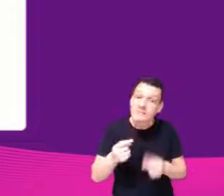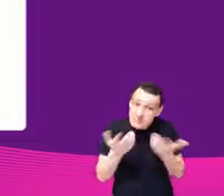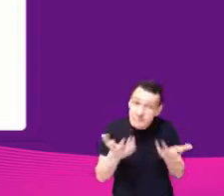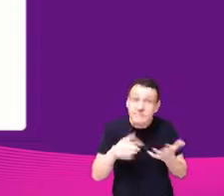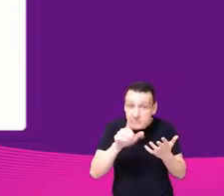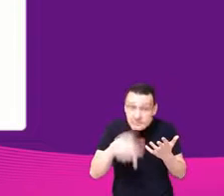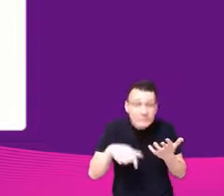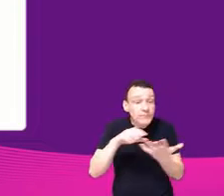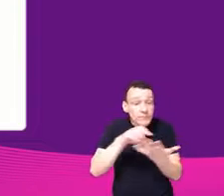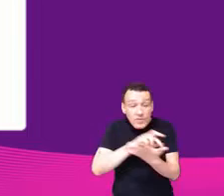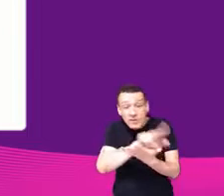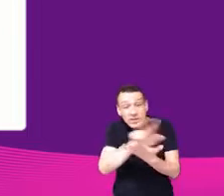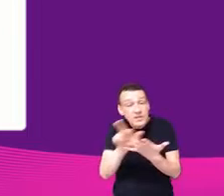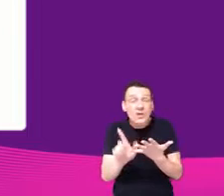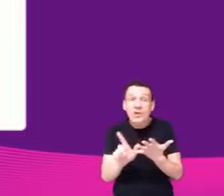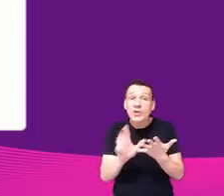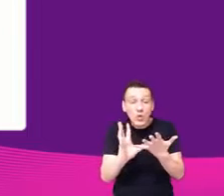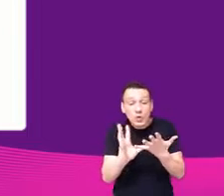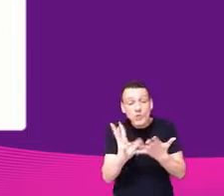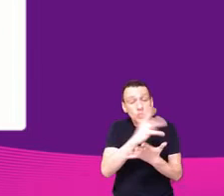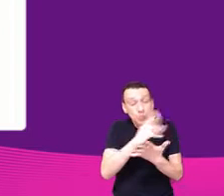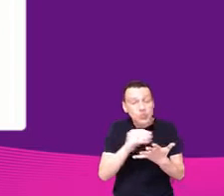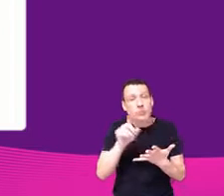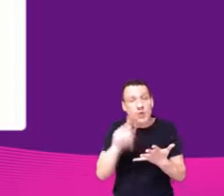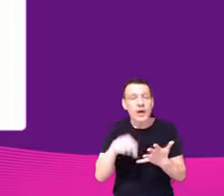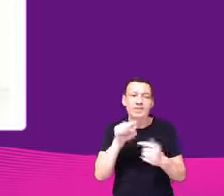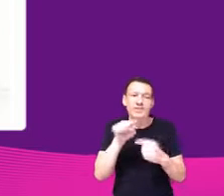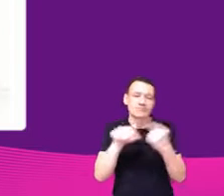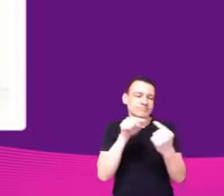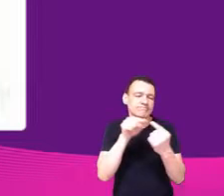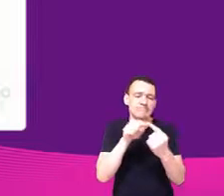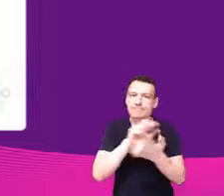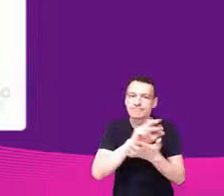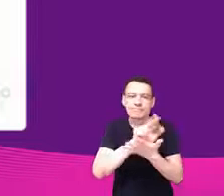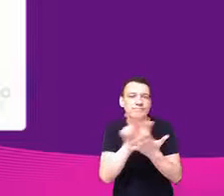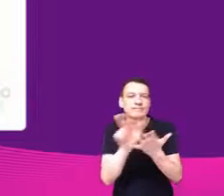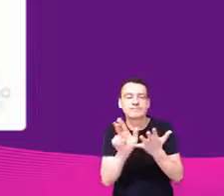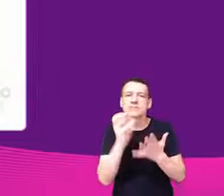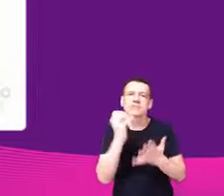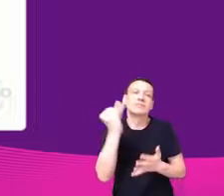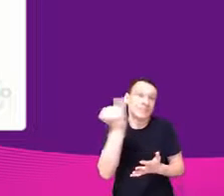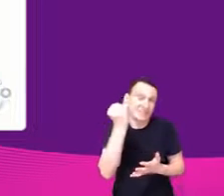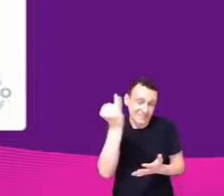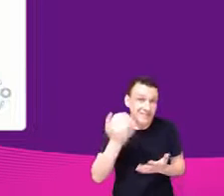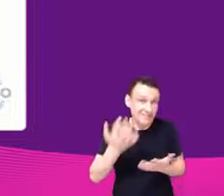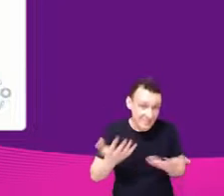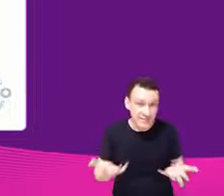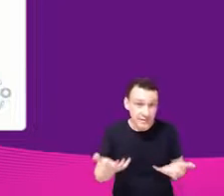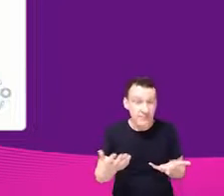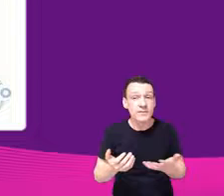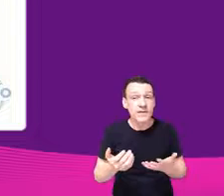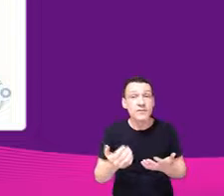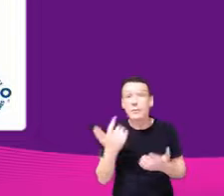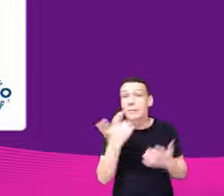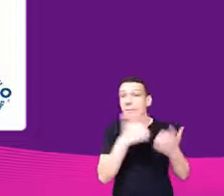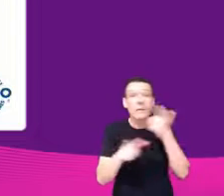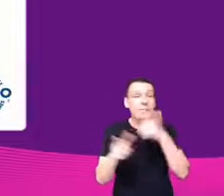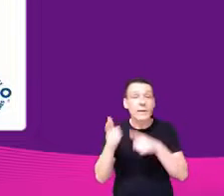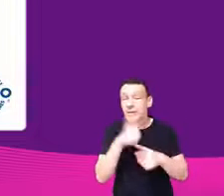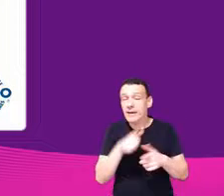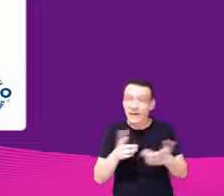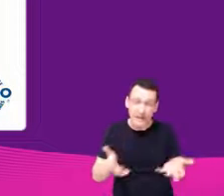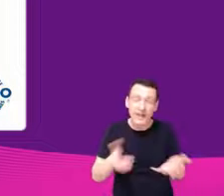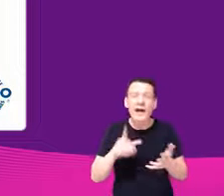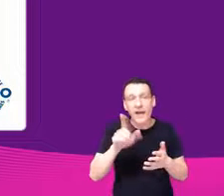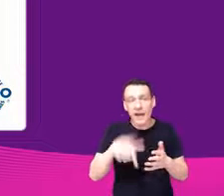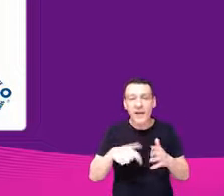de metas que eu acho que são super importantes para atingimento, né? Investimento mais meta é